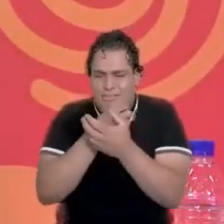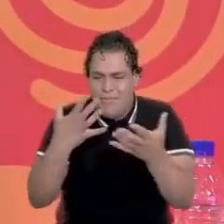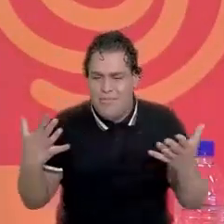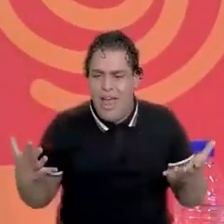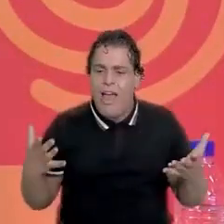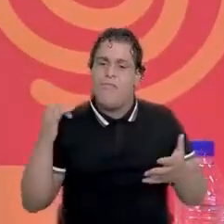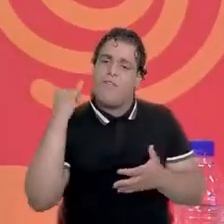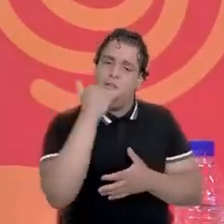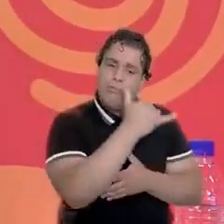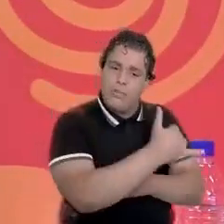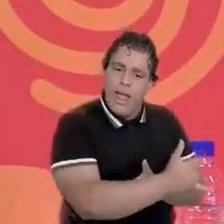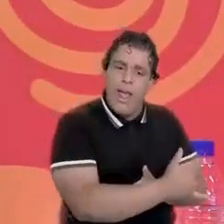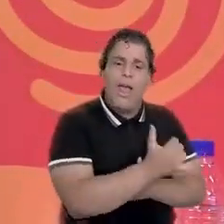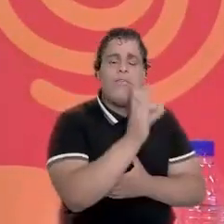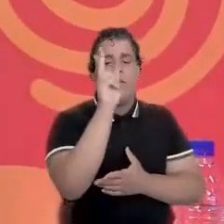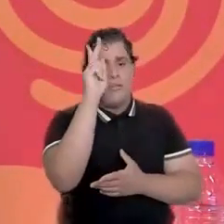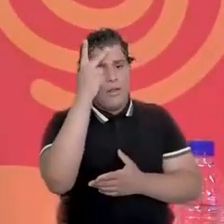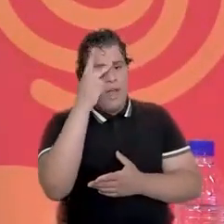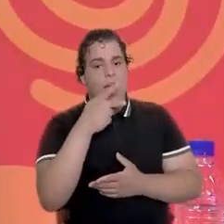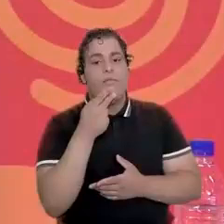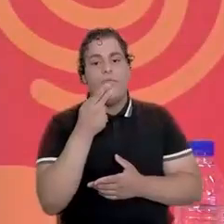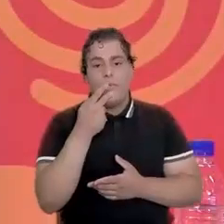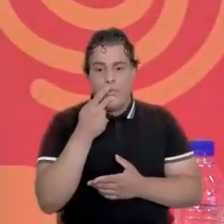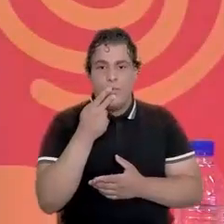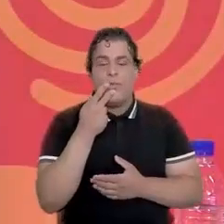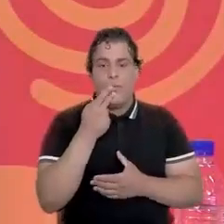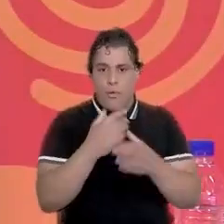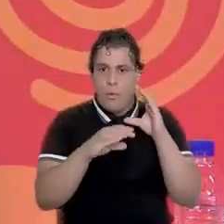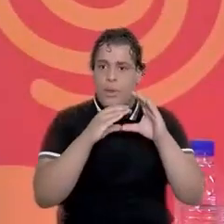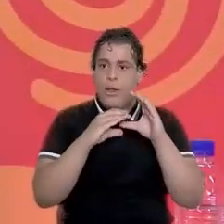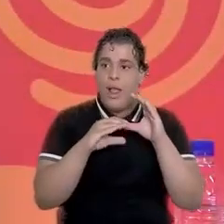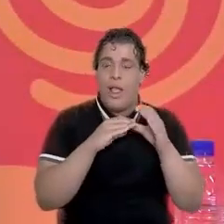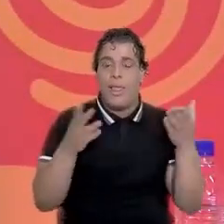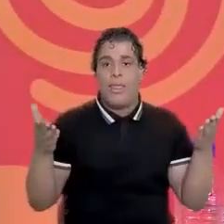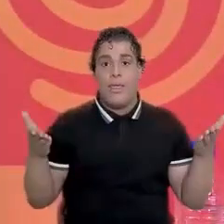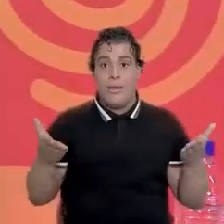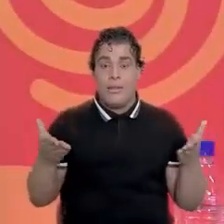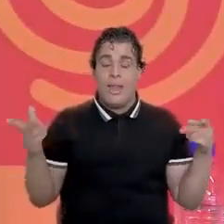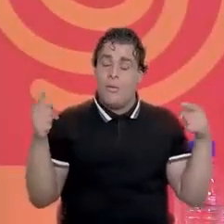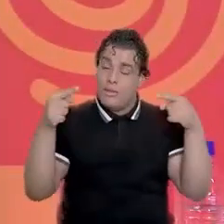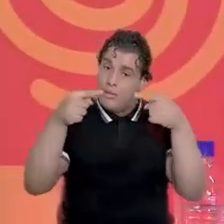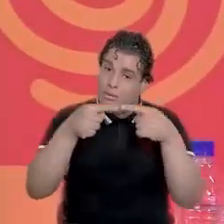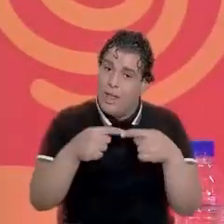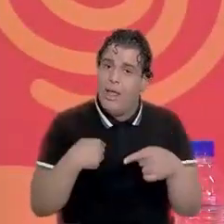Então, acho que tudo isso contribuiu, sim, esse contato, né,